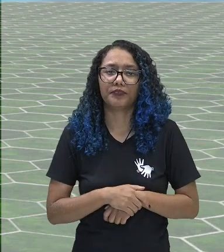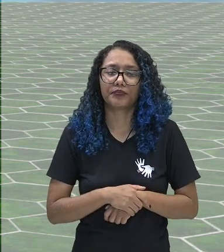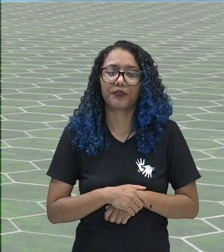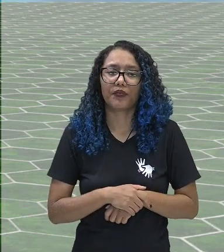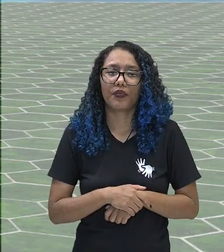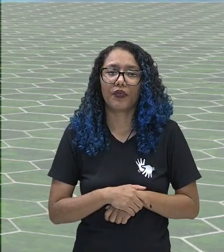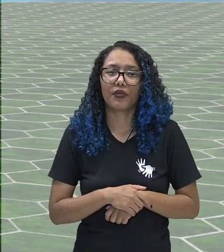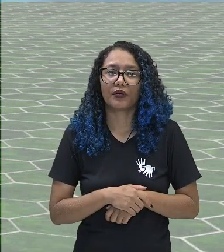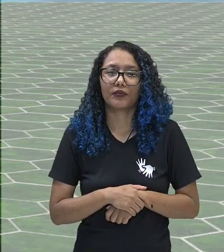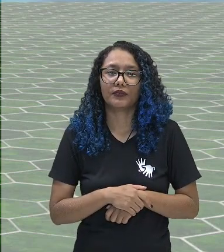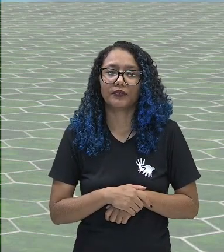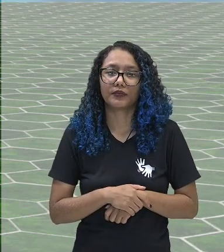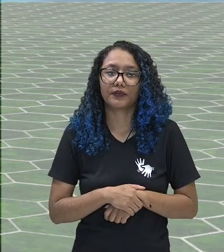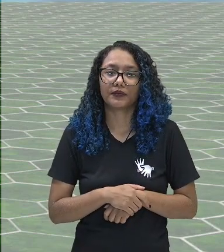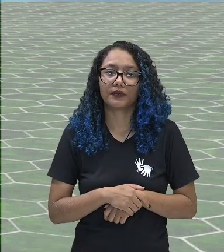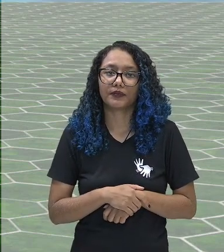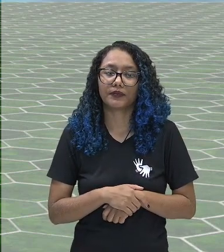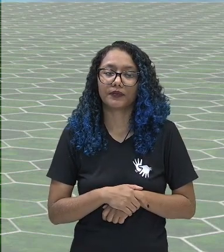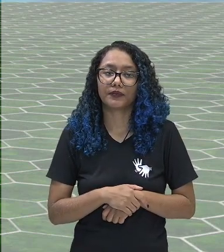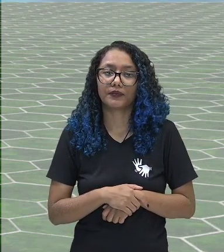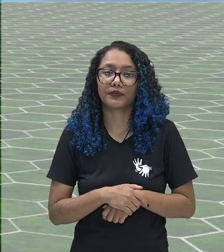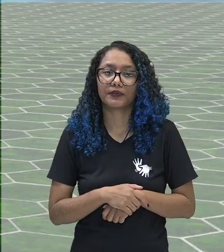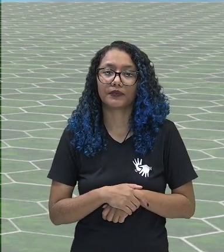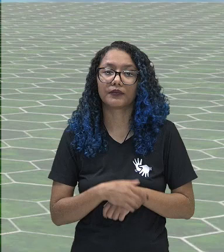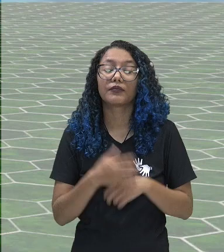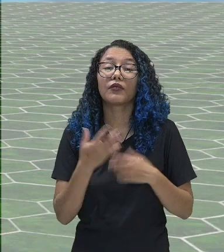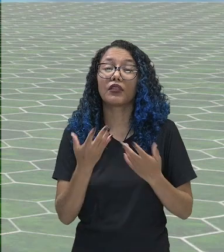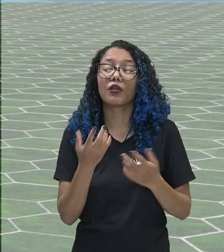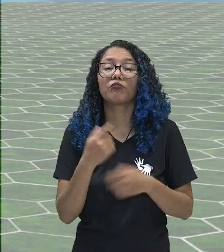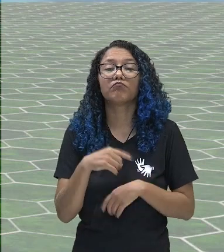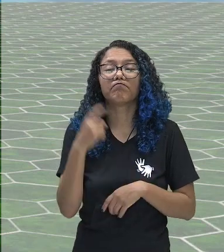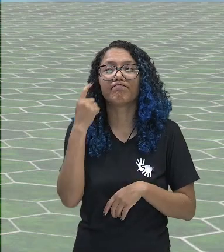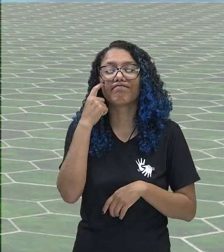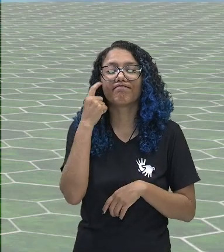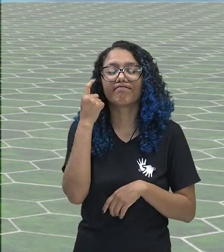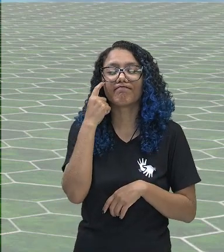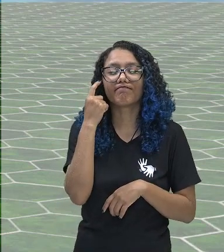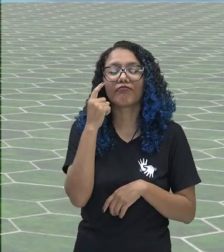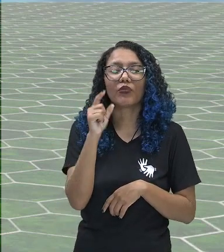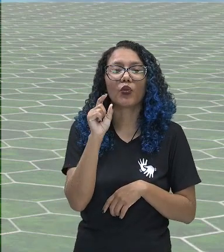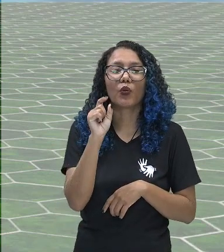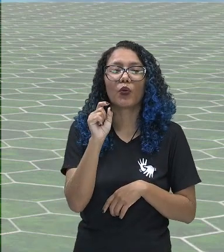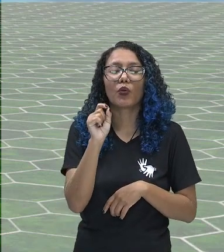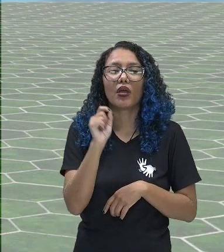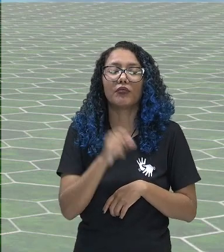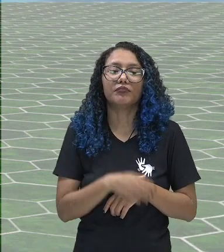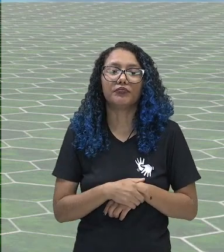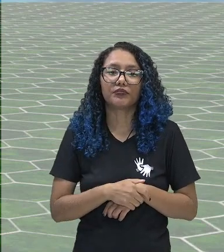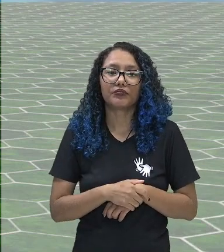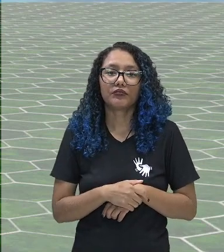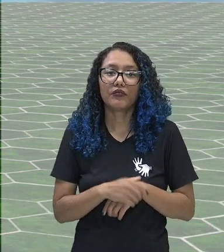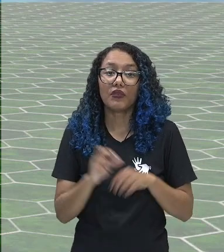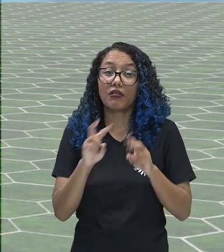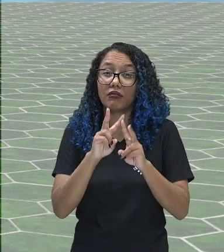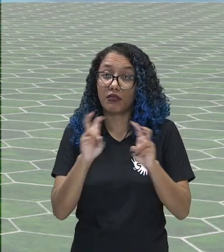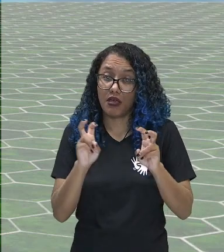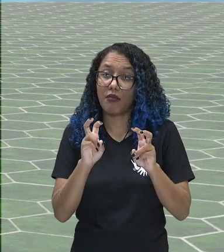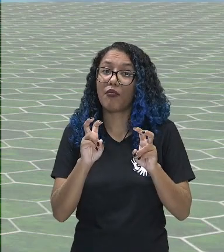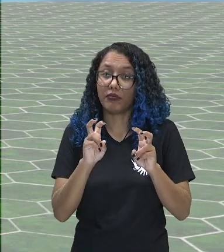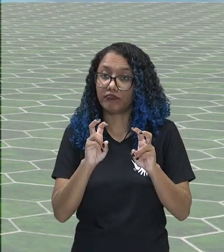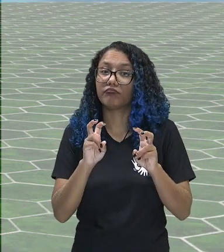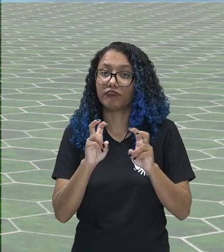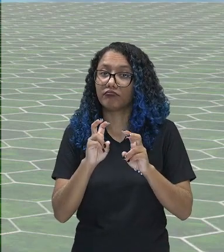todos esse pensamento que vem na nossa mente, eles são assuntos que estão relacionados à